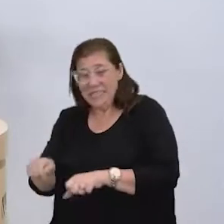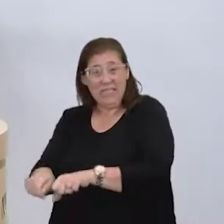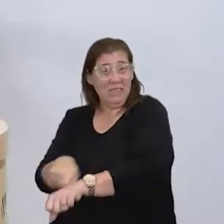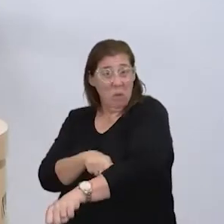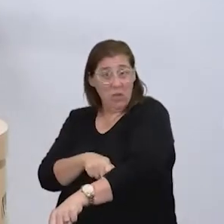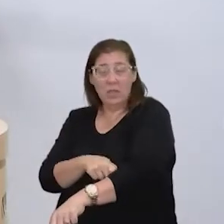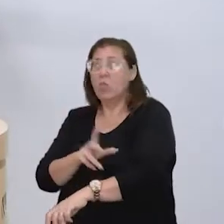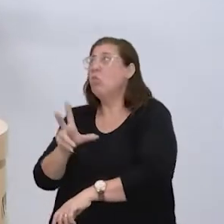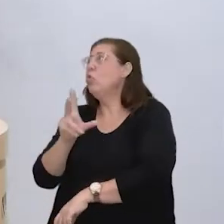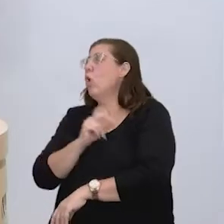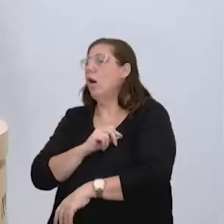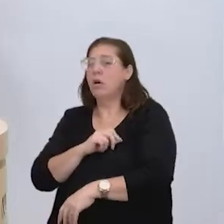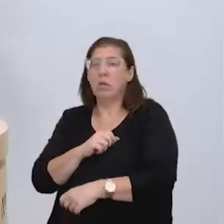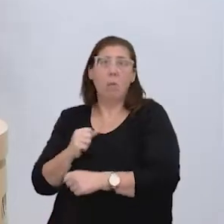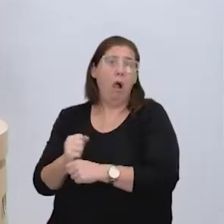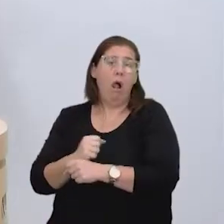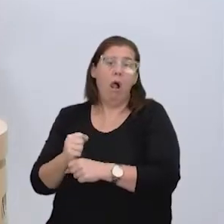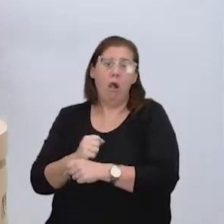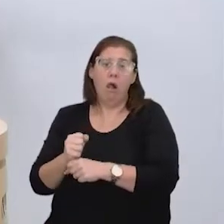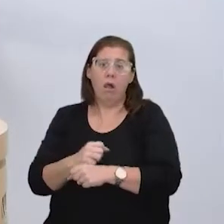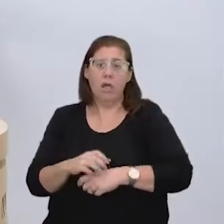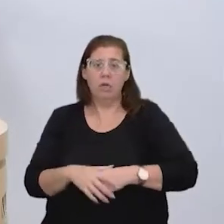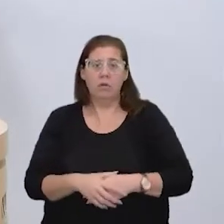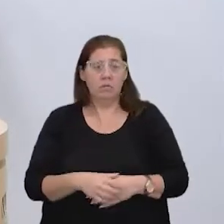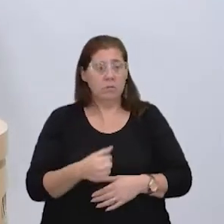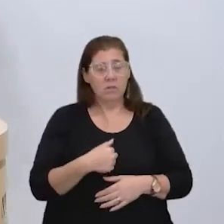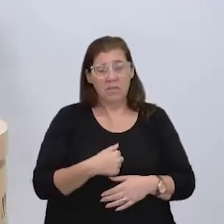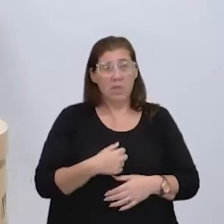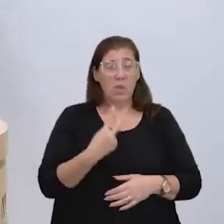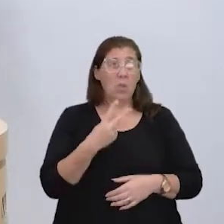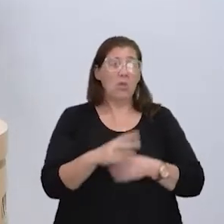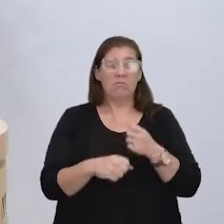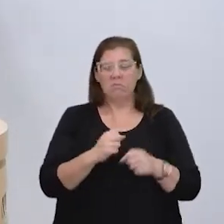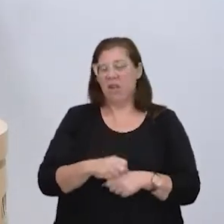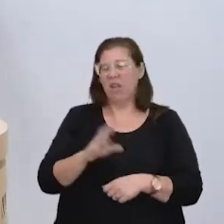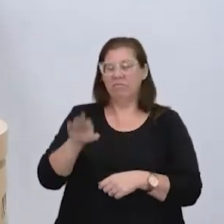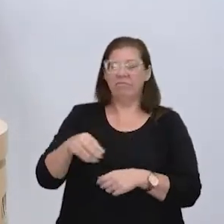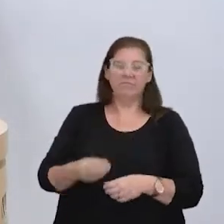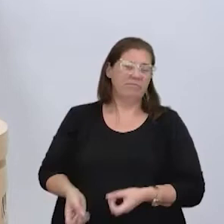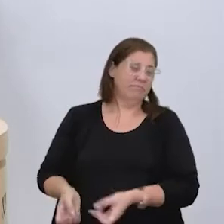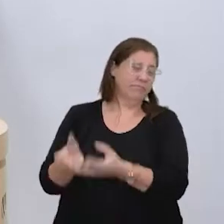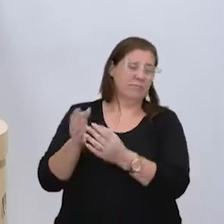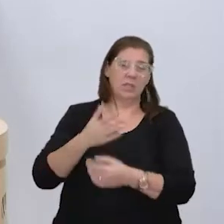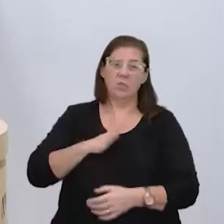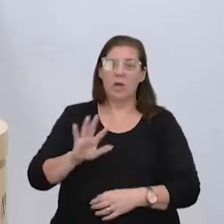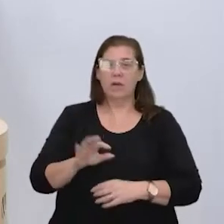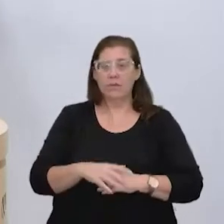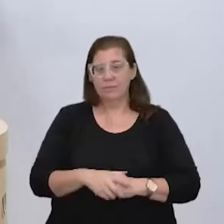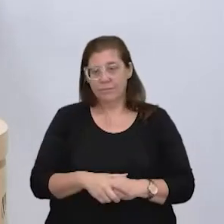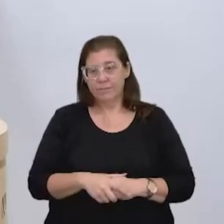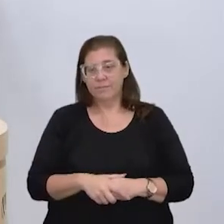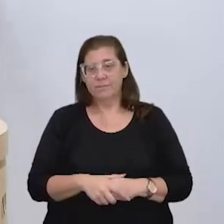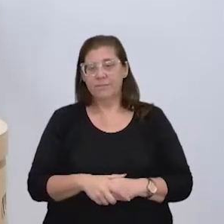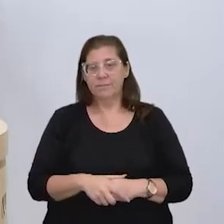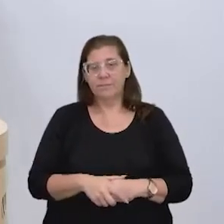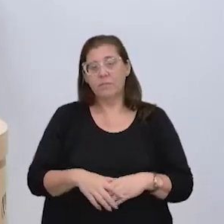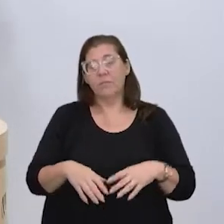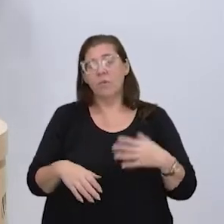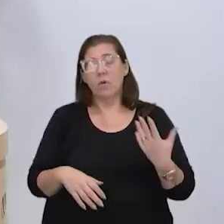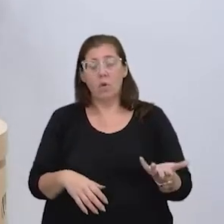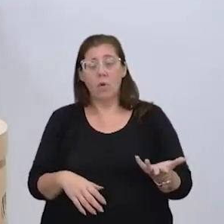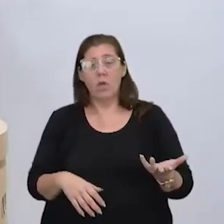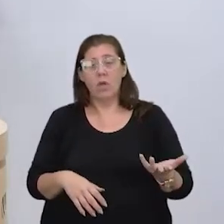sempre. E quem garante que eu não vou me enjoar dela daqui 2 anos? Ele criou uma necessidade na minha cabeça. Né? Ou tipo,